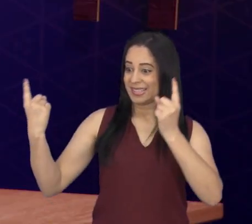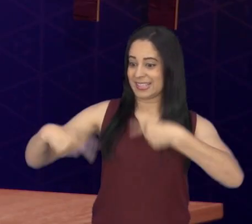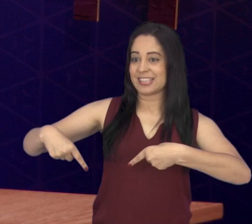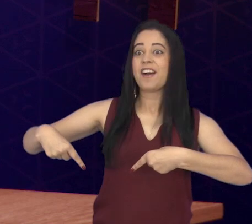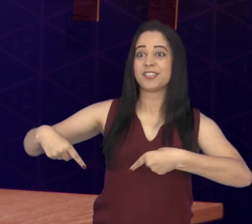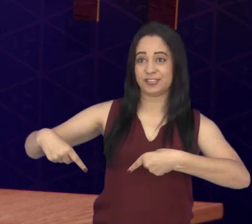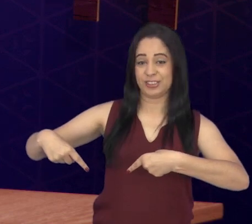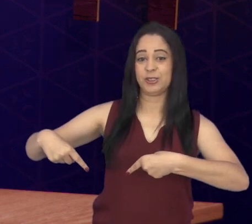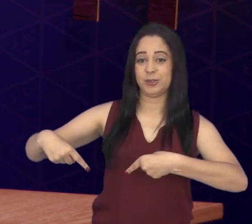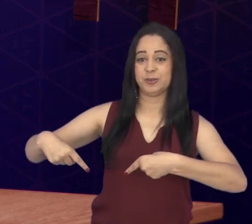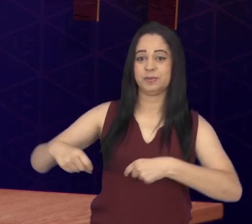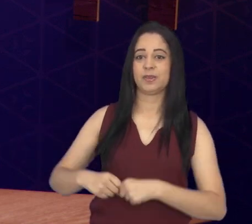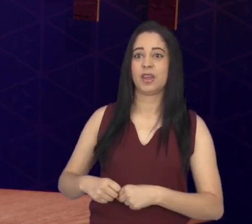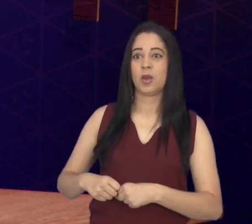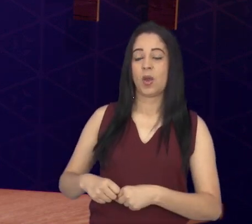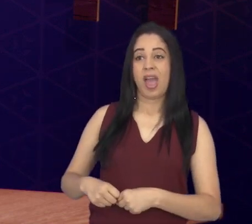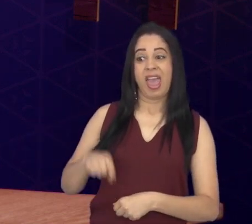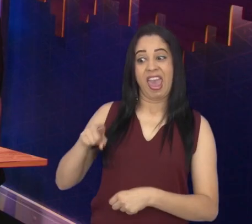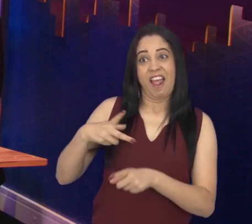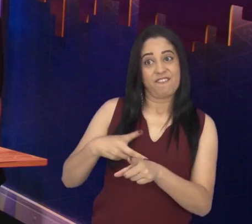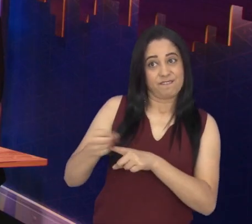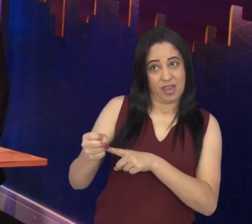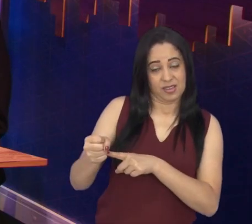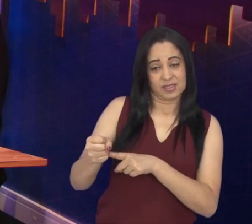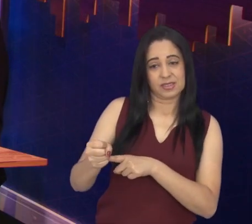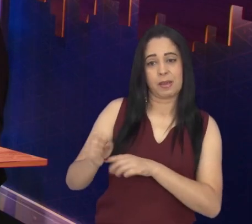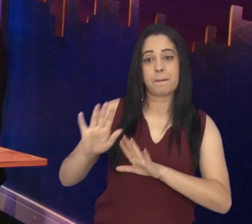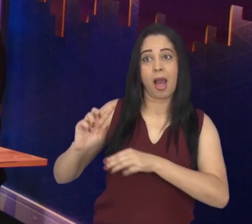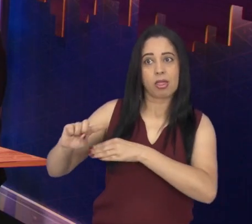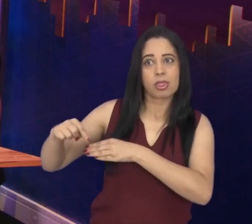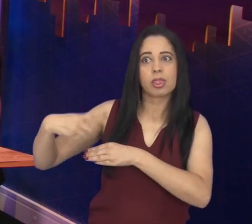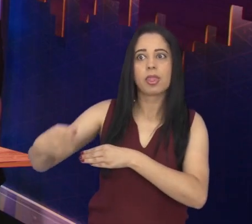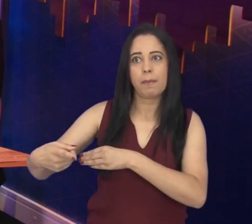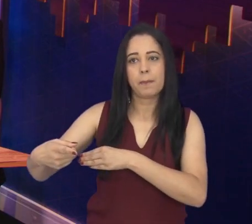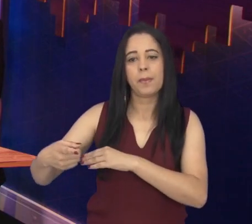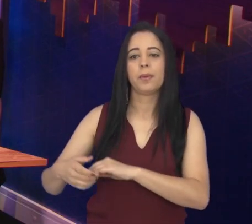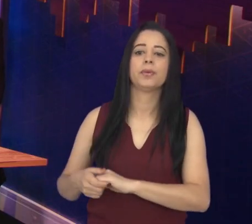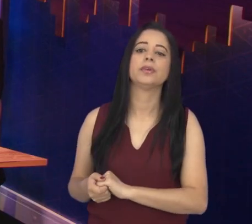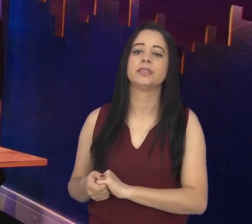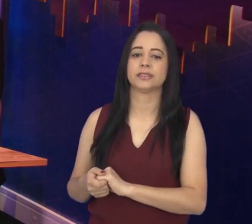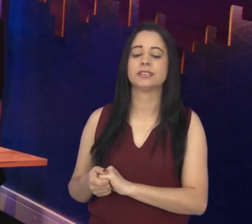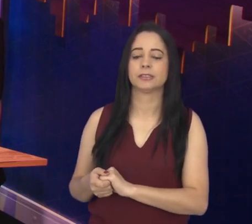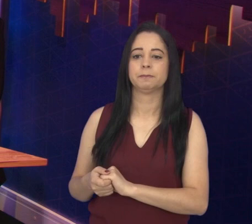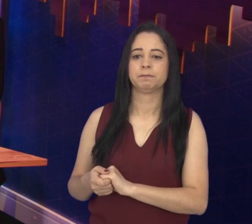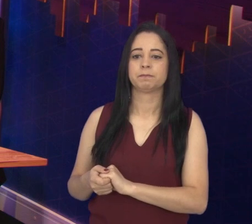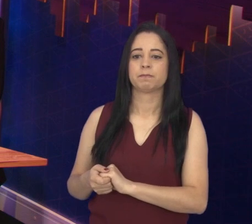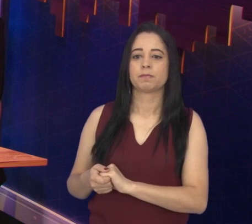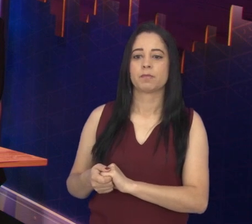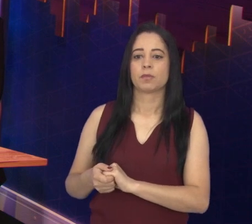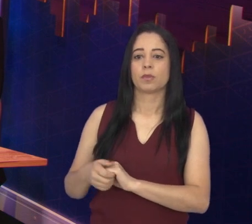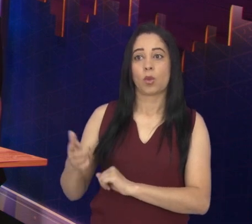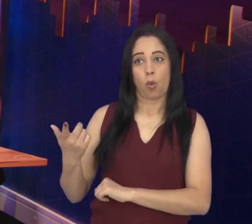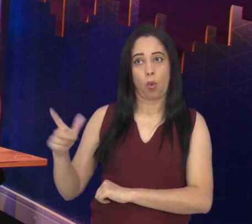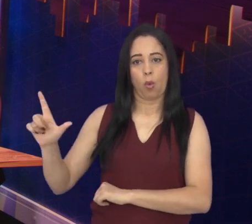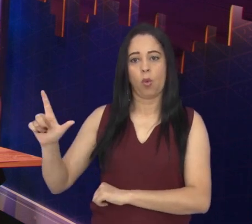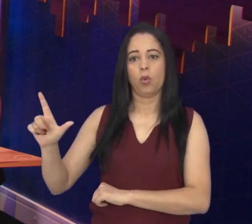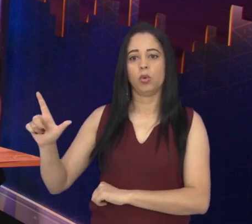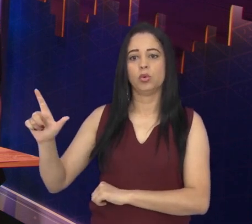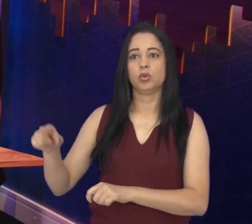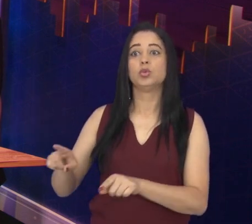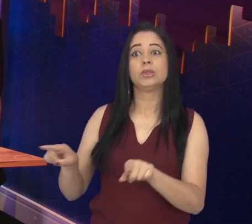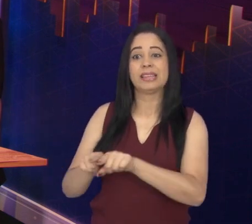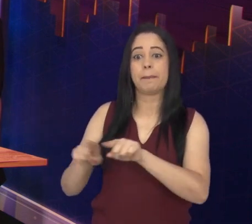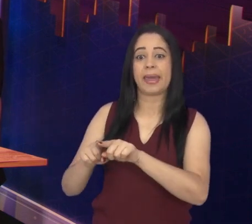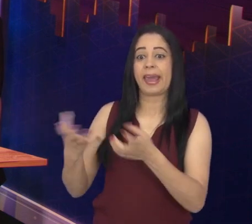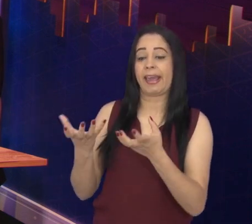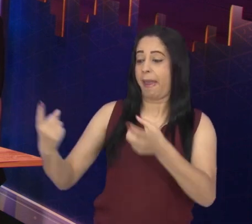pelo M'Baku no começo, certo, do filme, certo. Ele ganha e depois o Killmonger, ele